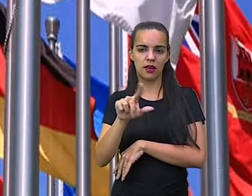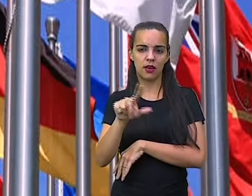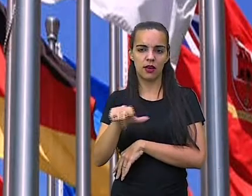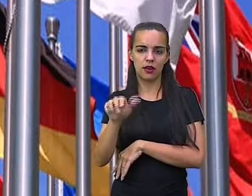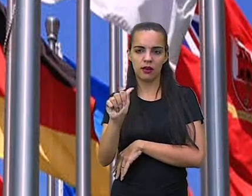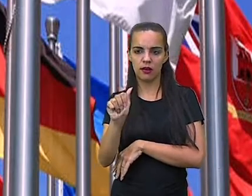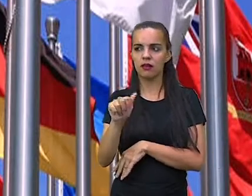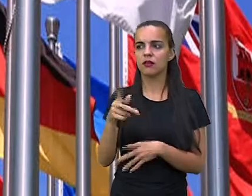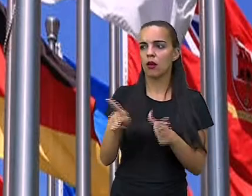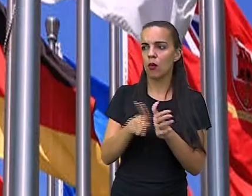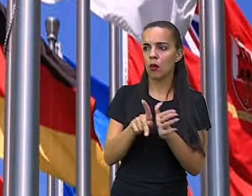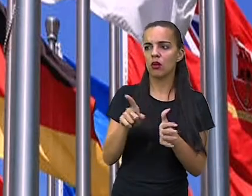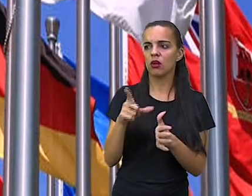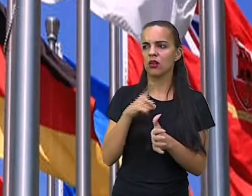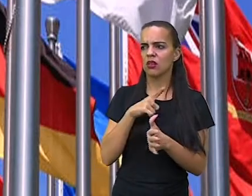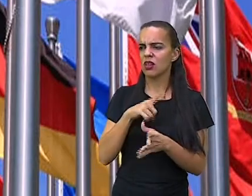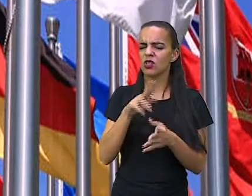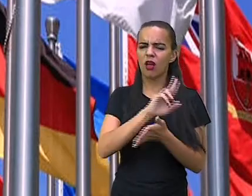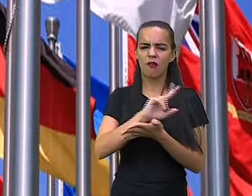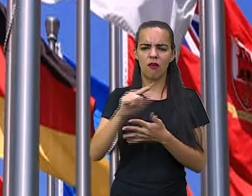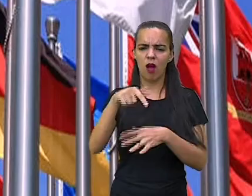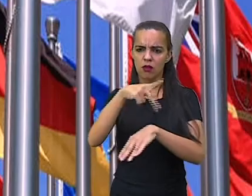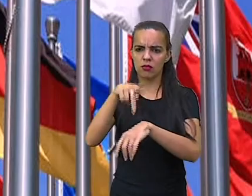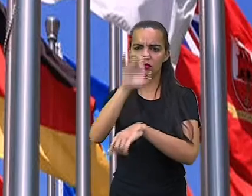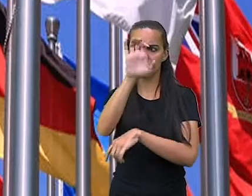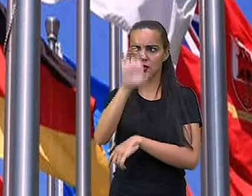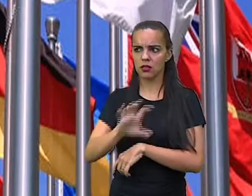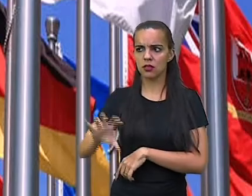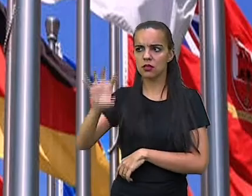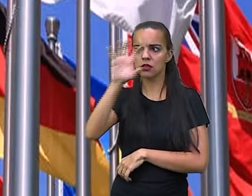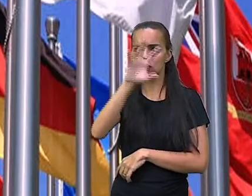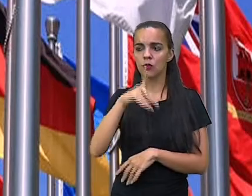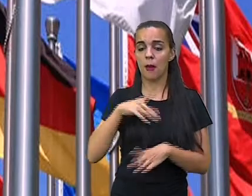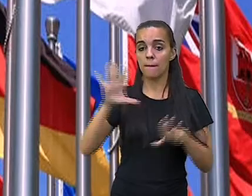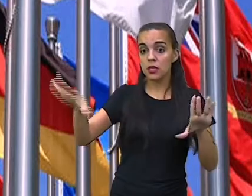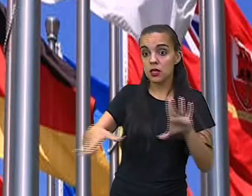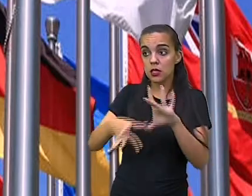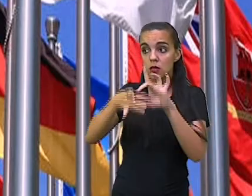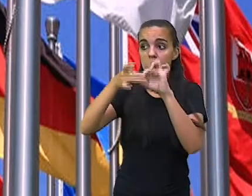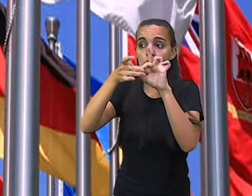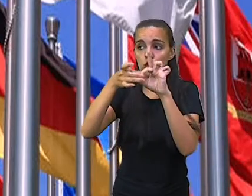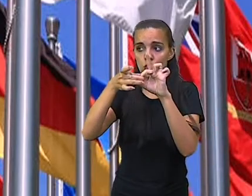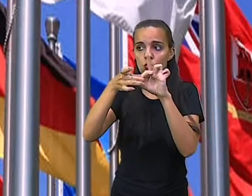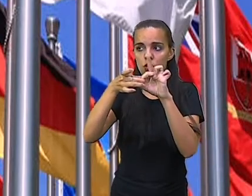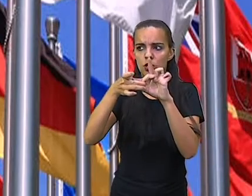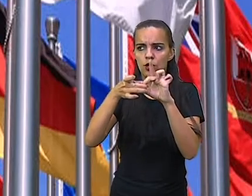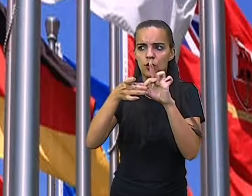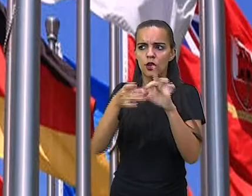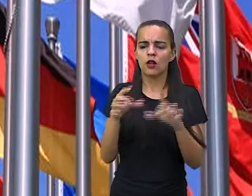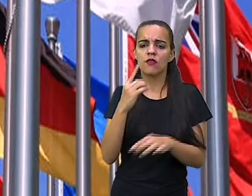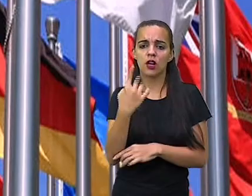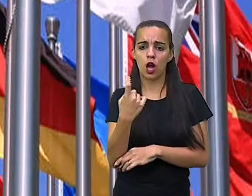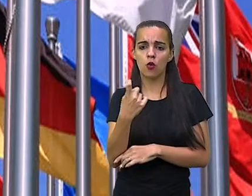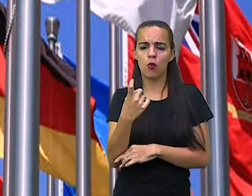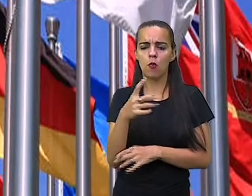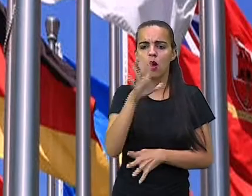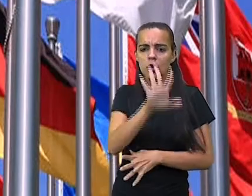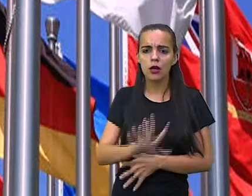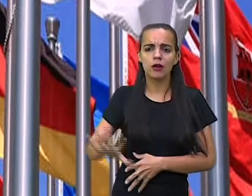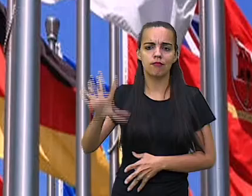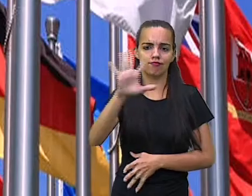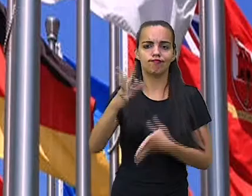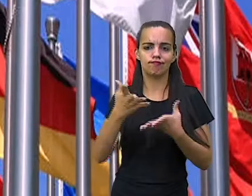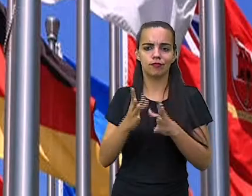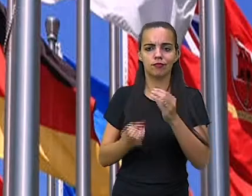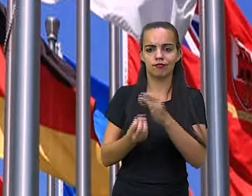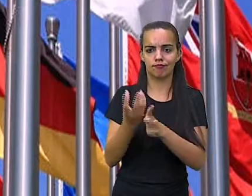um duque, Verona, e assim sucessivamente. Então, com a união, ele estabelece, não, nós vamos formar uma nação e nós vamos ter